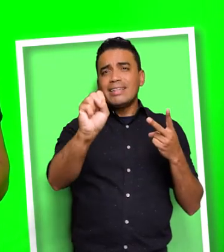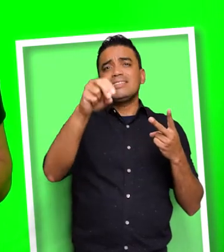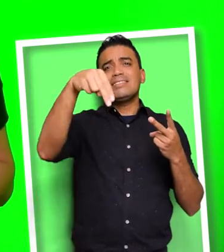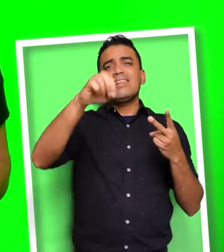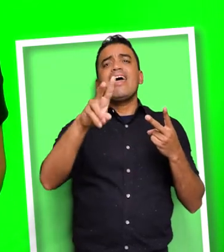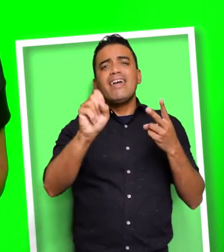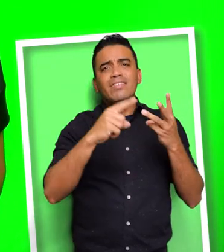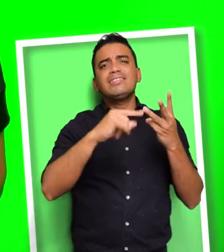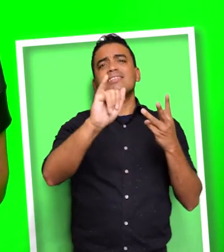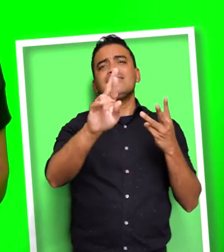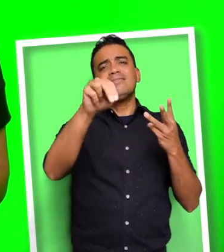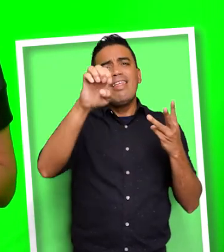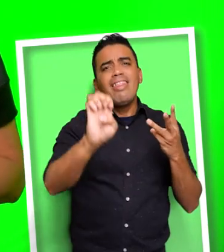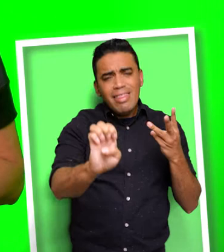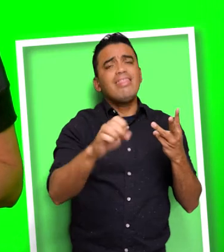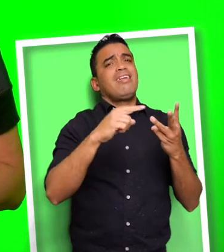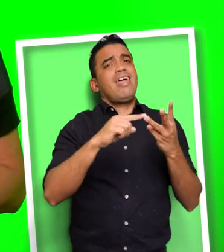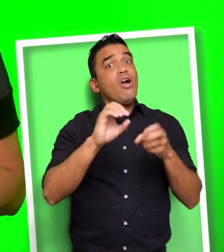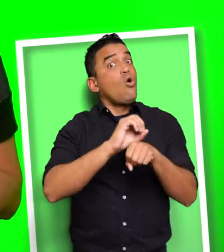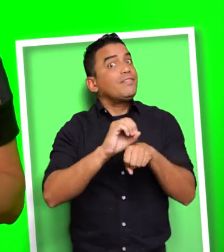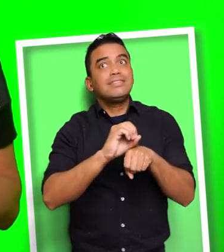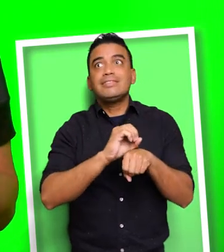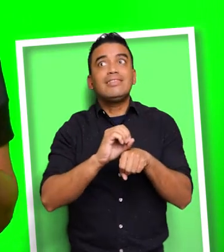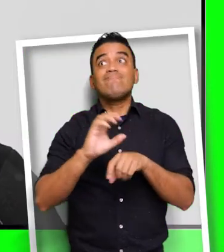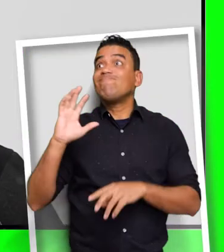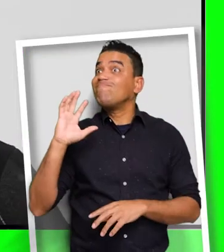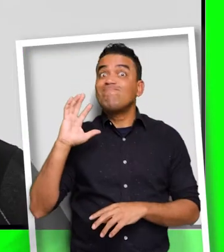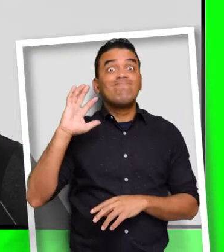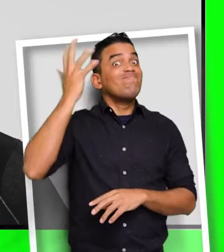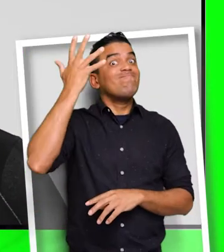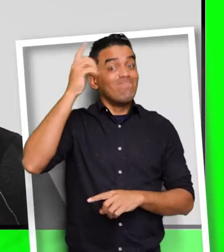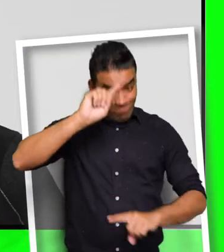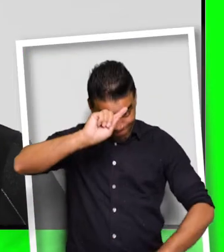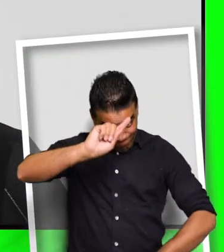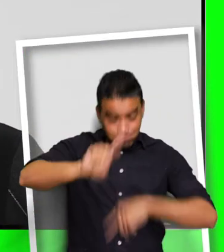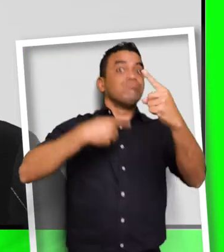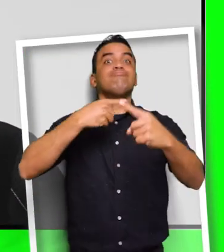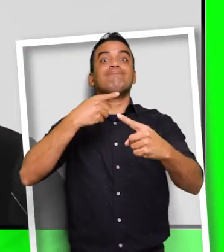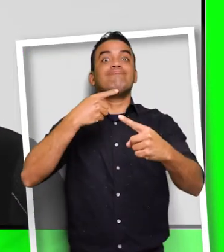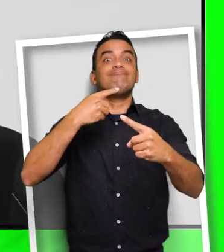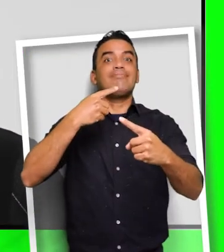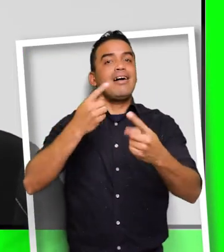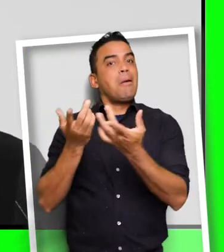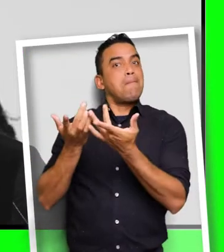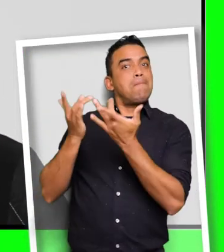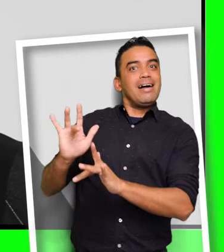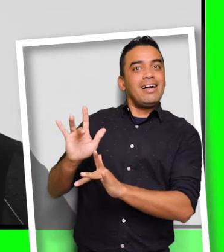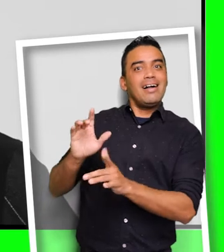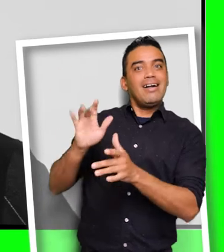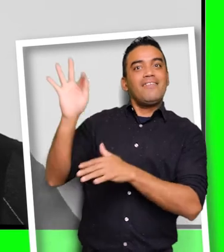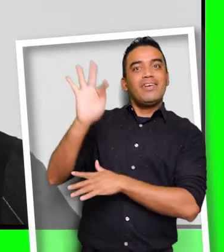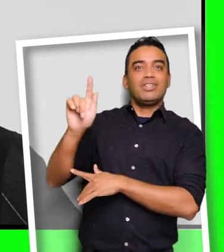vida. Por causa dessa oficina, eu resolvi dar uma guinada e largar o curso